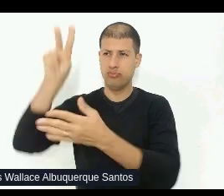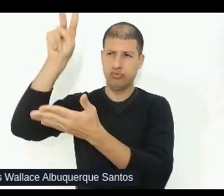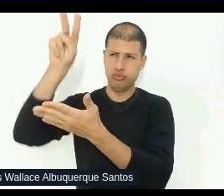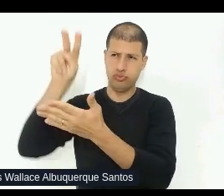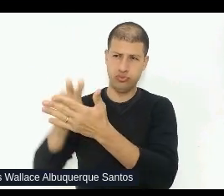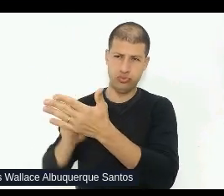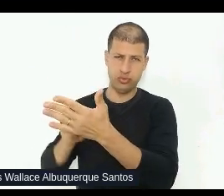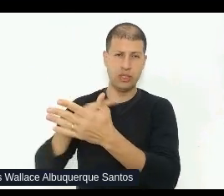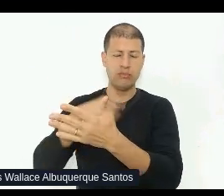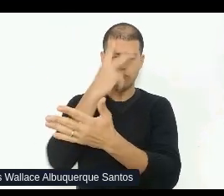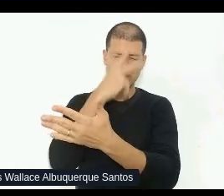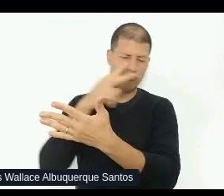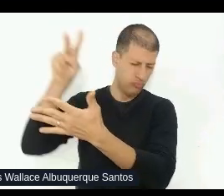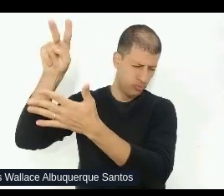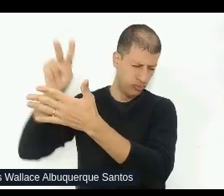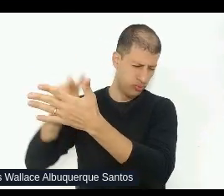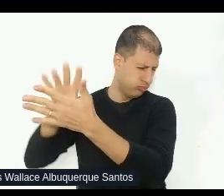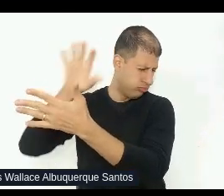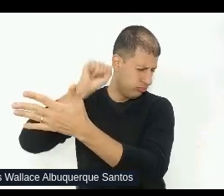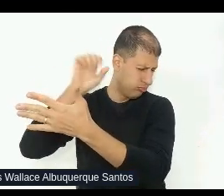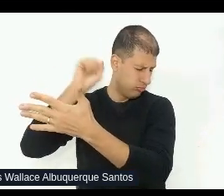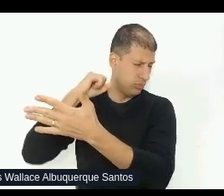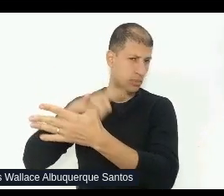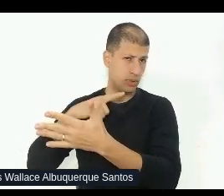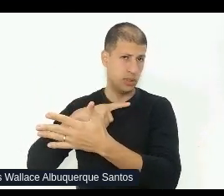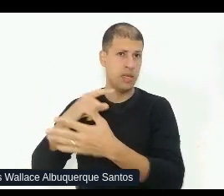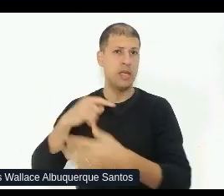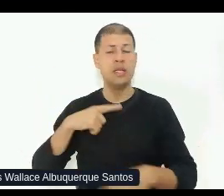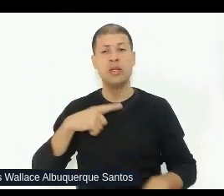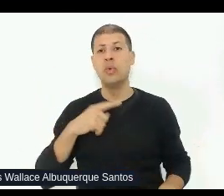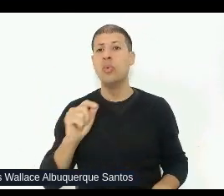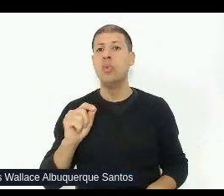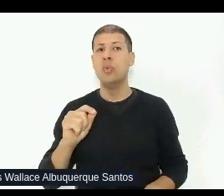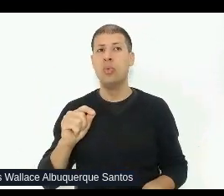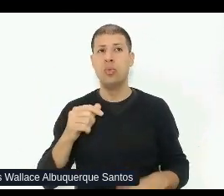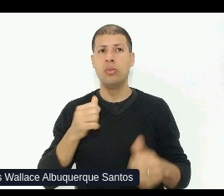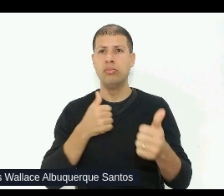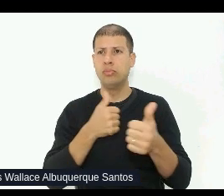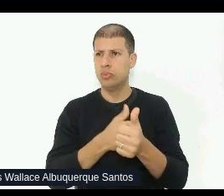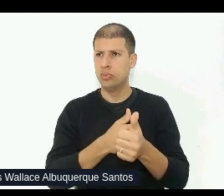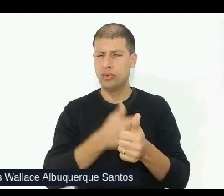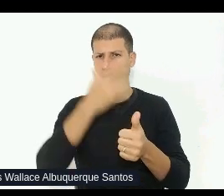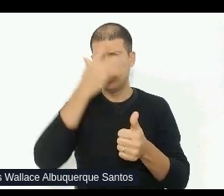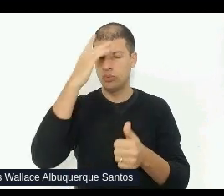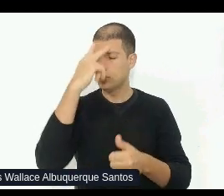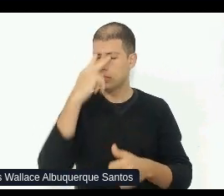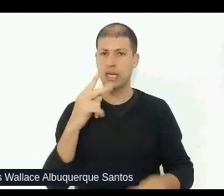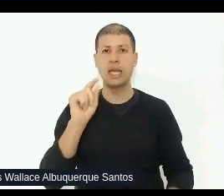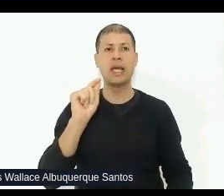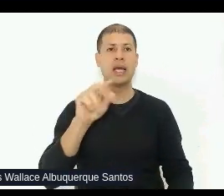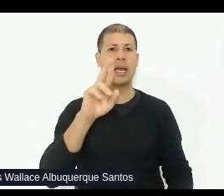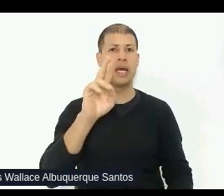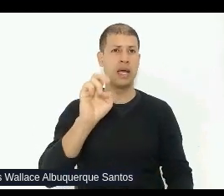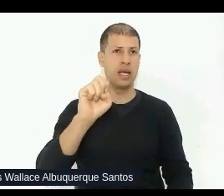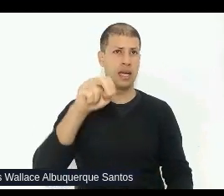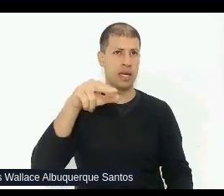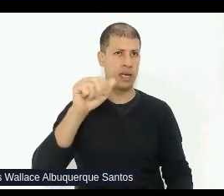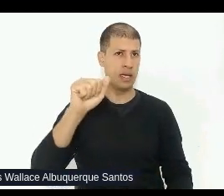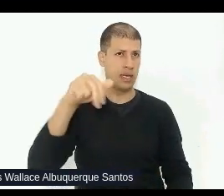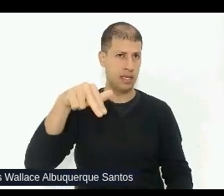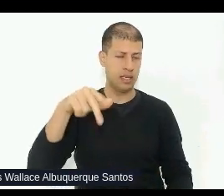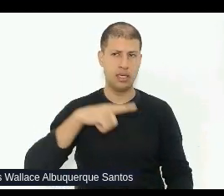E aí, assim, eu me aproximei muito deles, né, e até a pessoa cega era o Renan, que era uma empresa